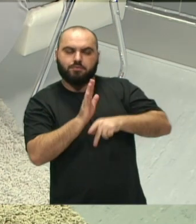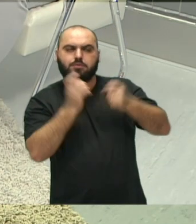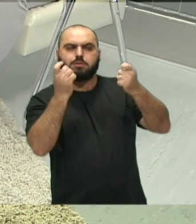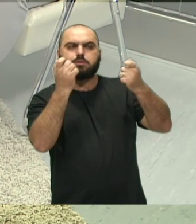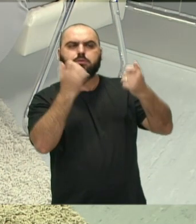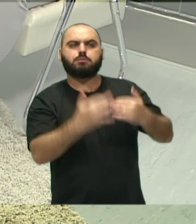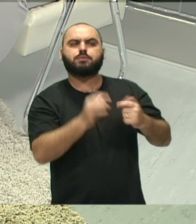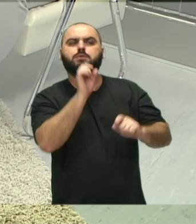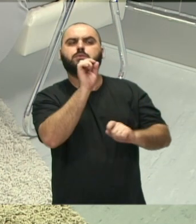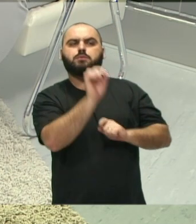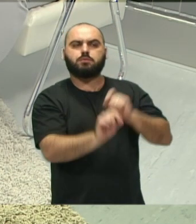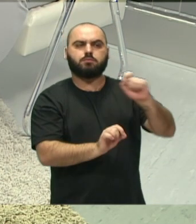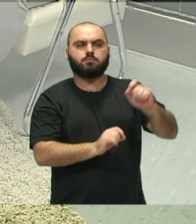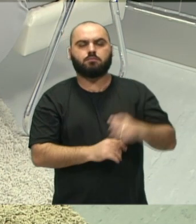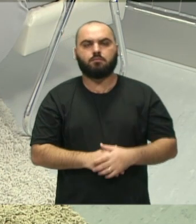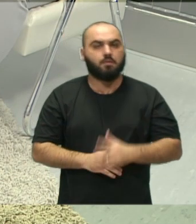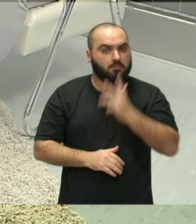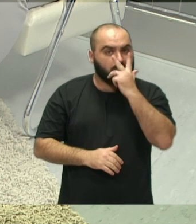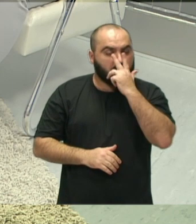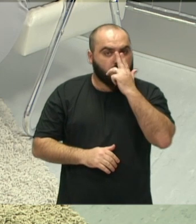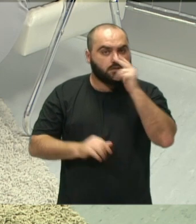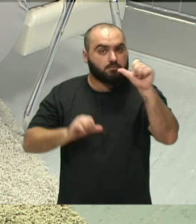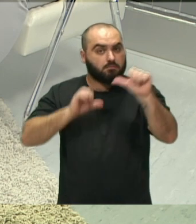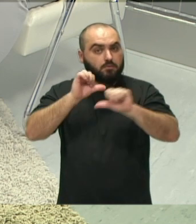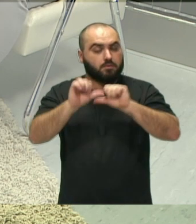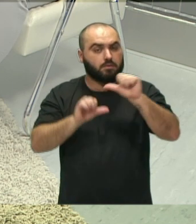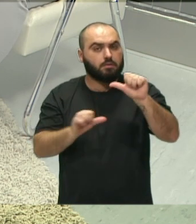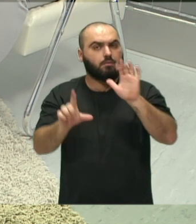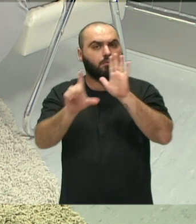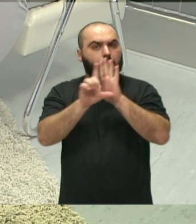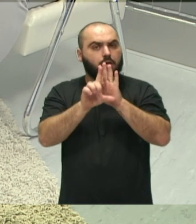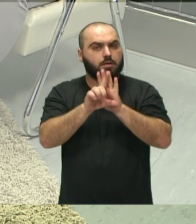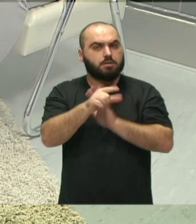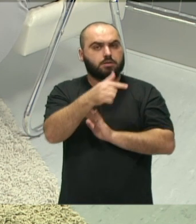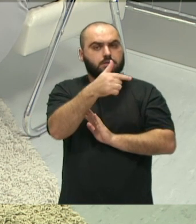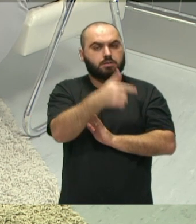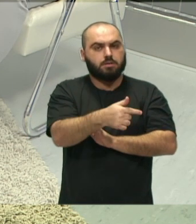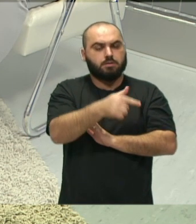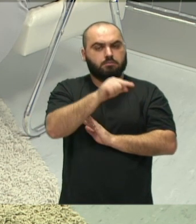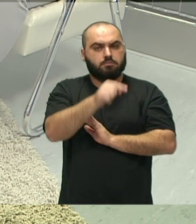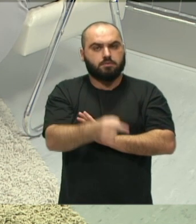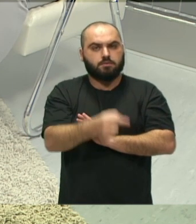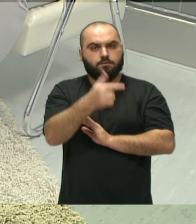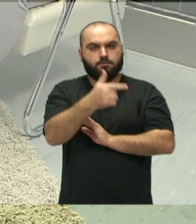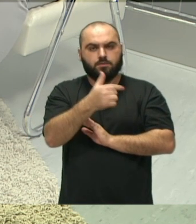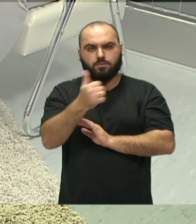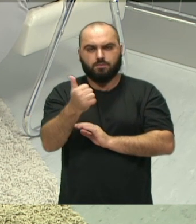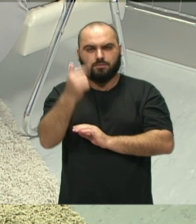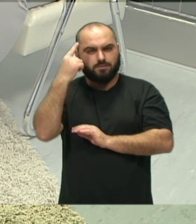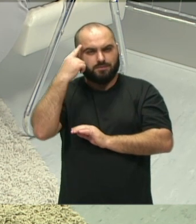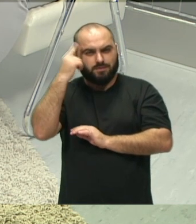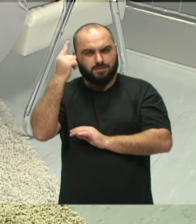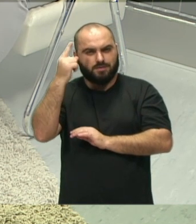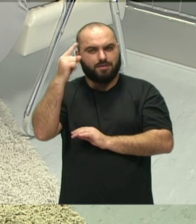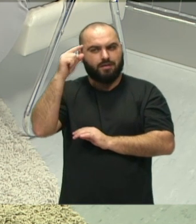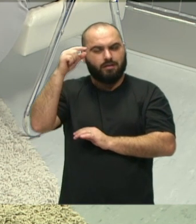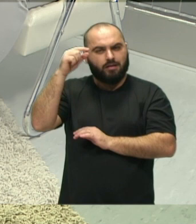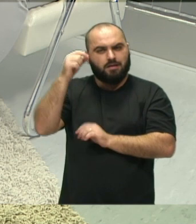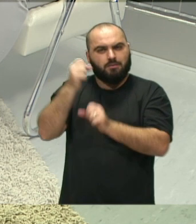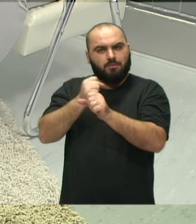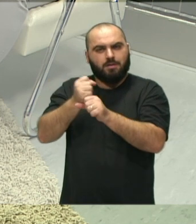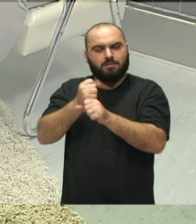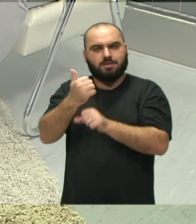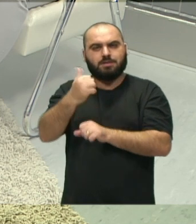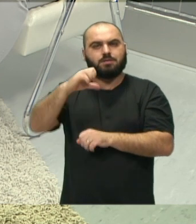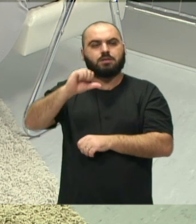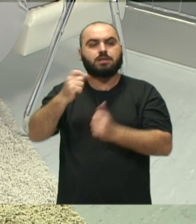uma alteração na Lei 7.021, de 7 de maio de 2019, que institui a carteira